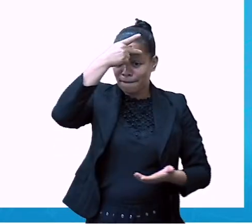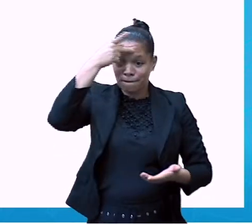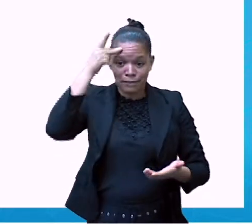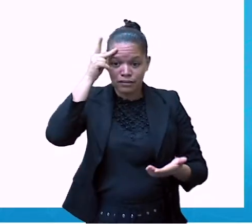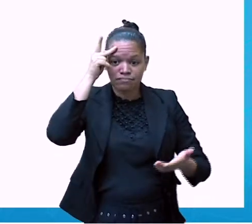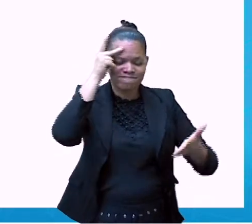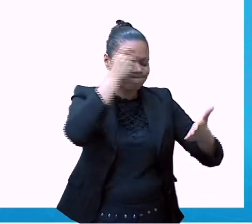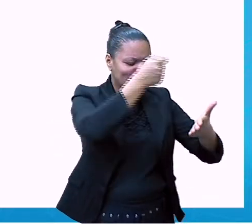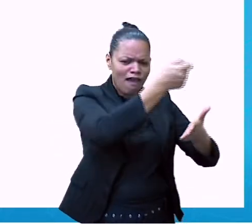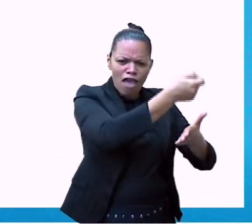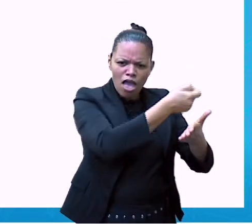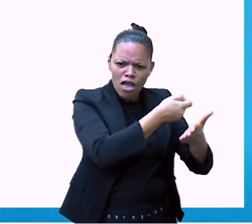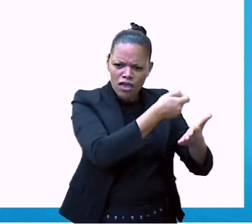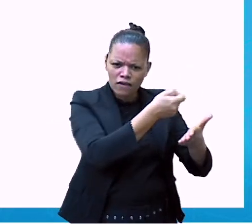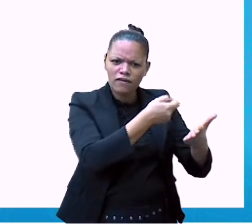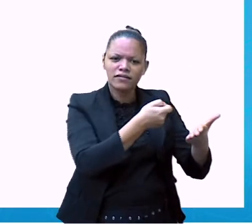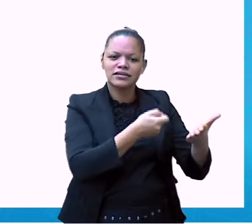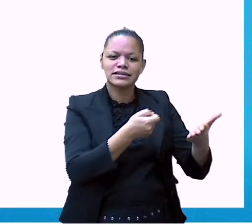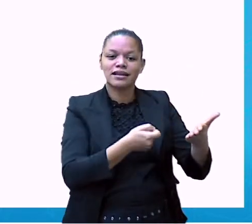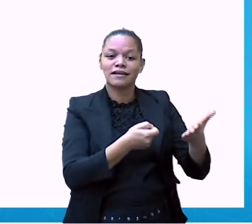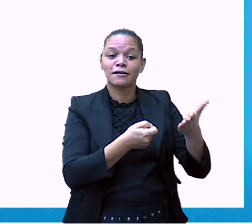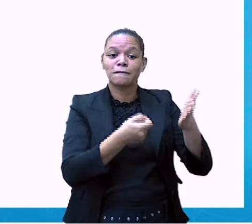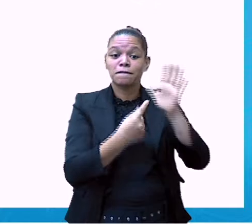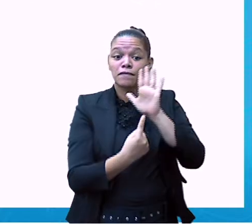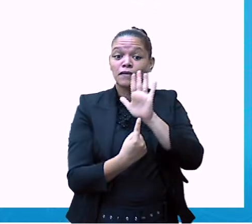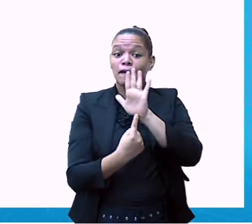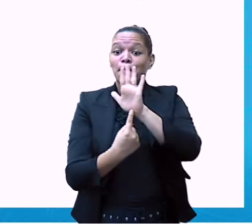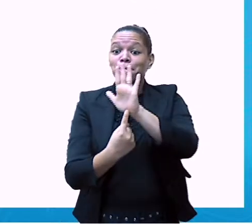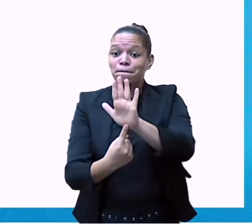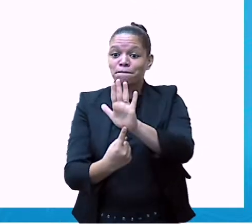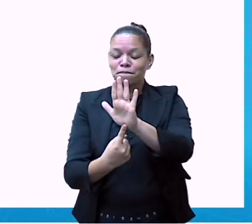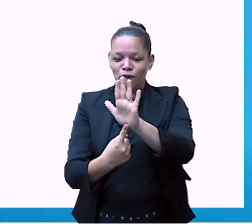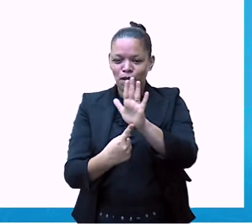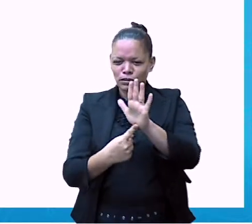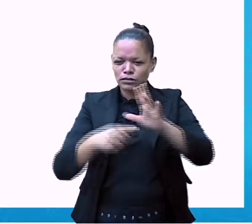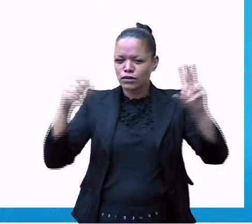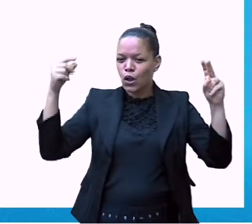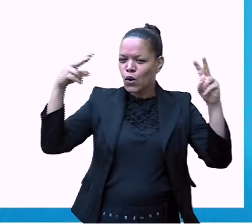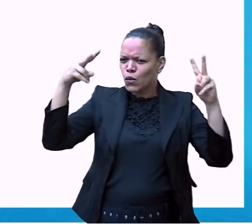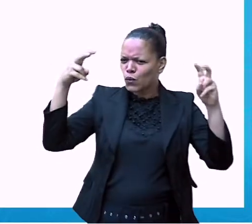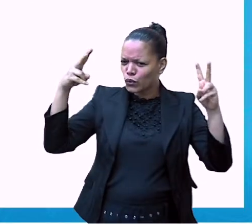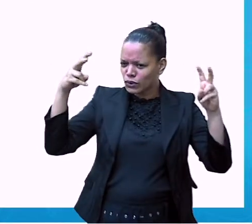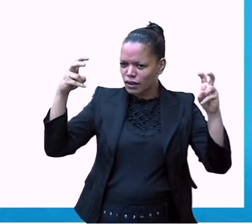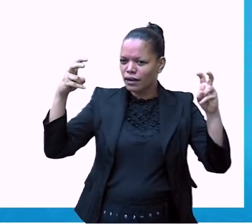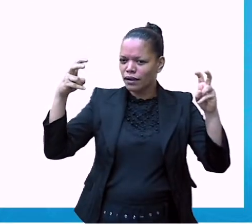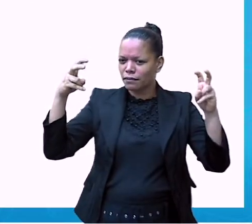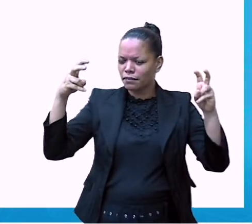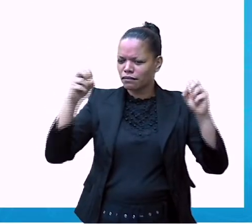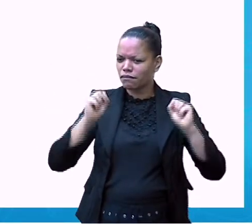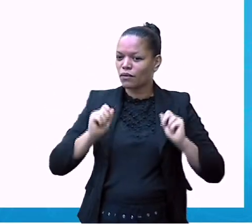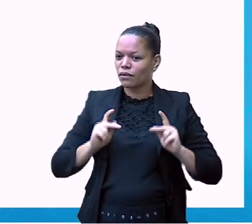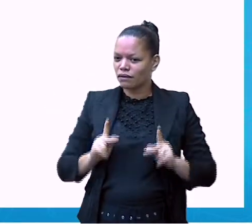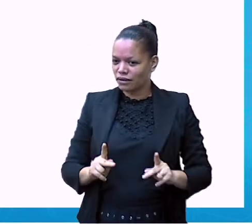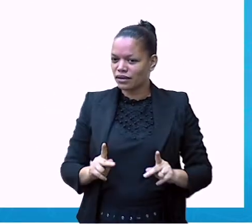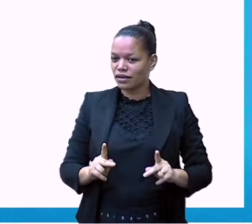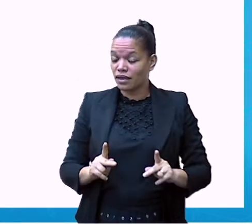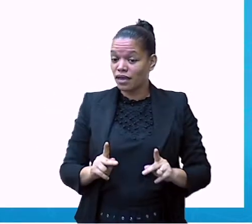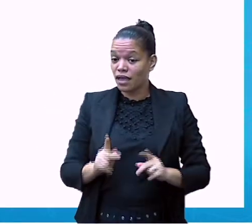que deixar bem claro, bem definido o papel do escritor e